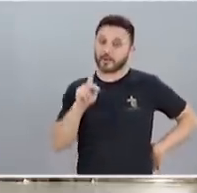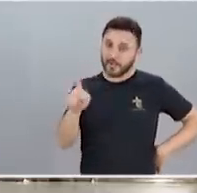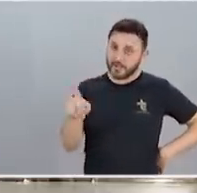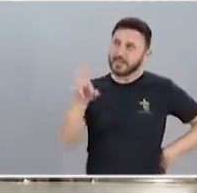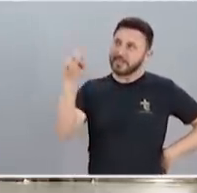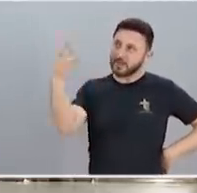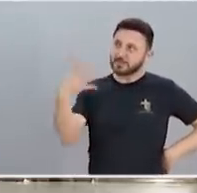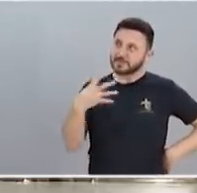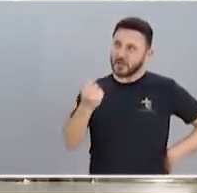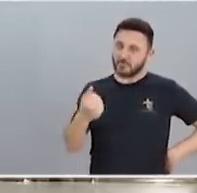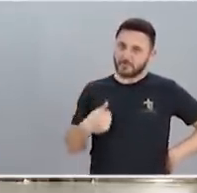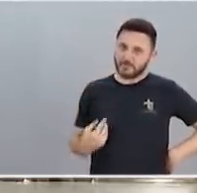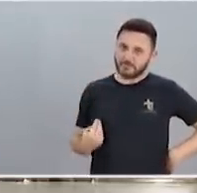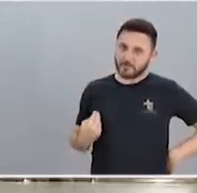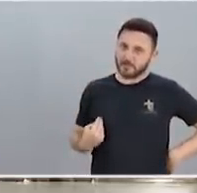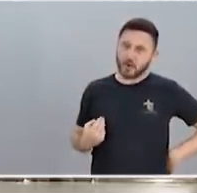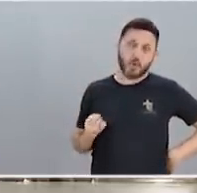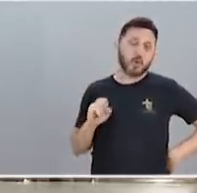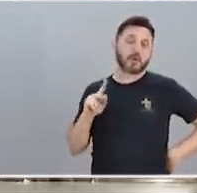o que isso me implica?